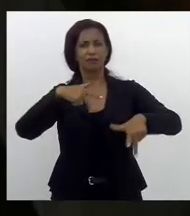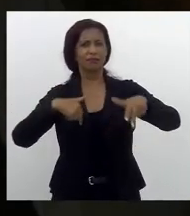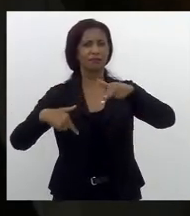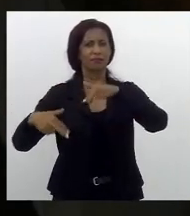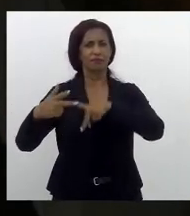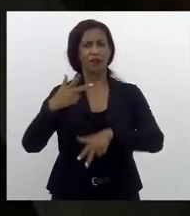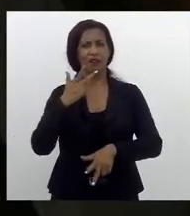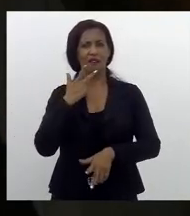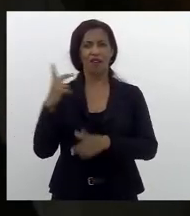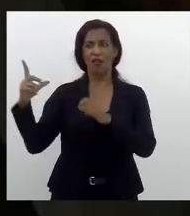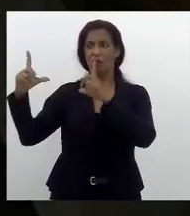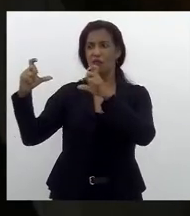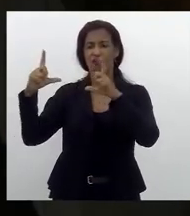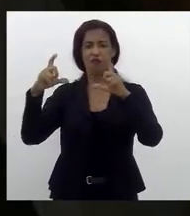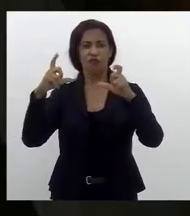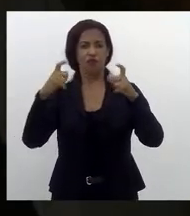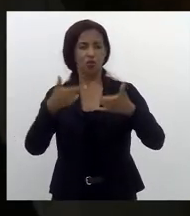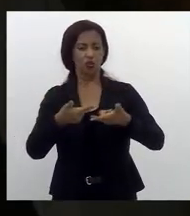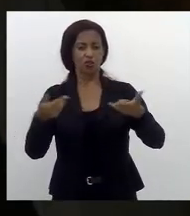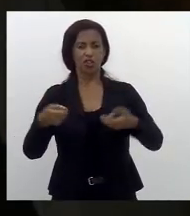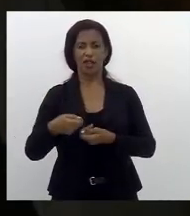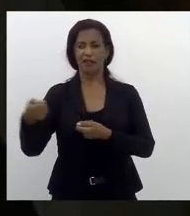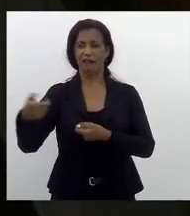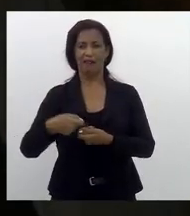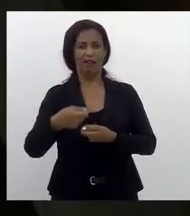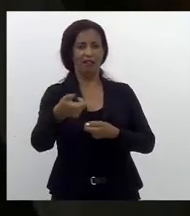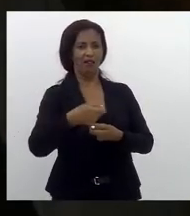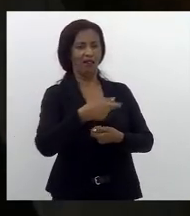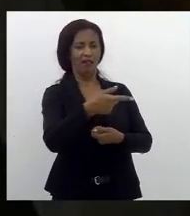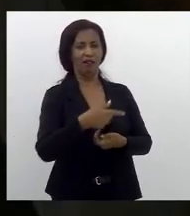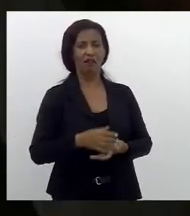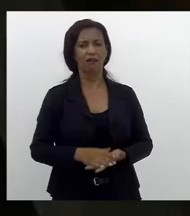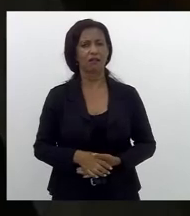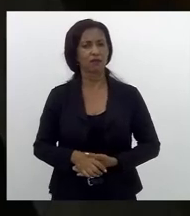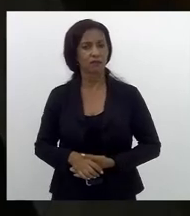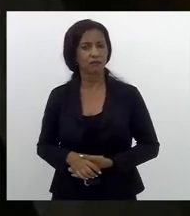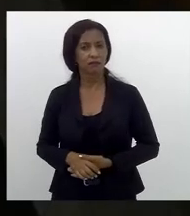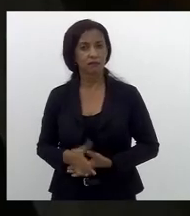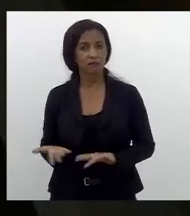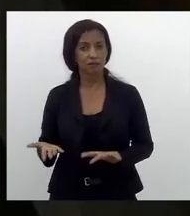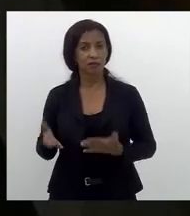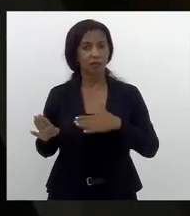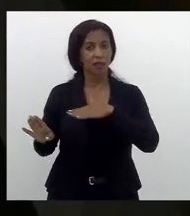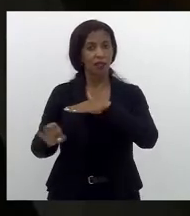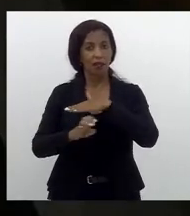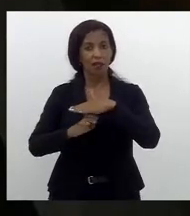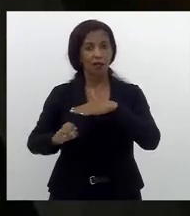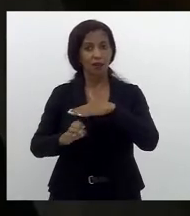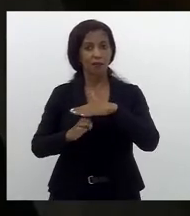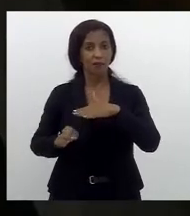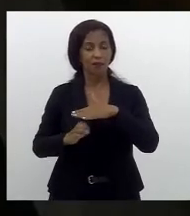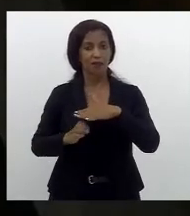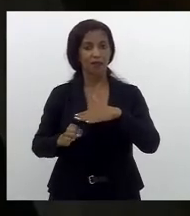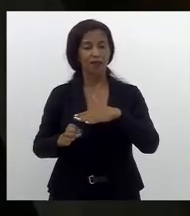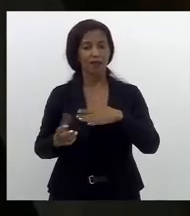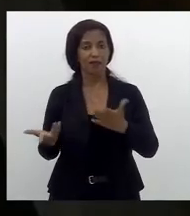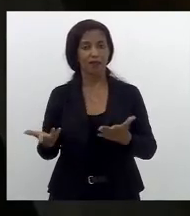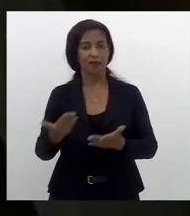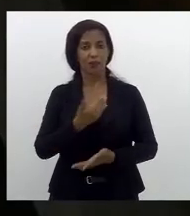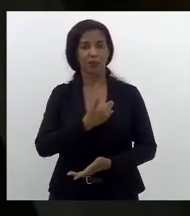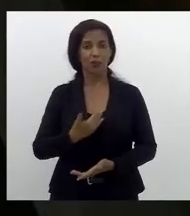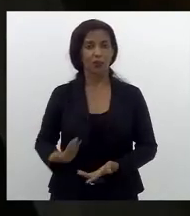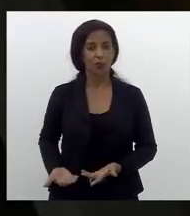Janeiro, fazendo fotos com checões sendo entregues por aí. A empresa pública que gere a água, que